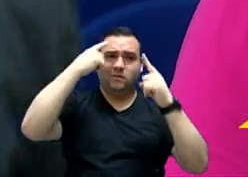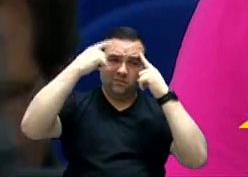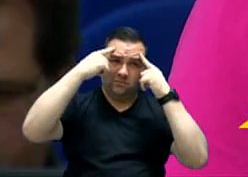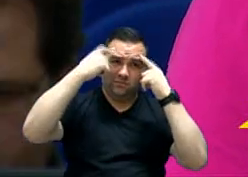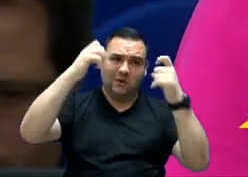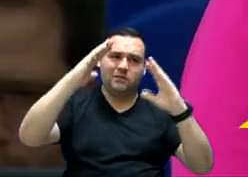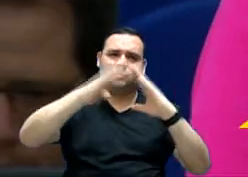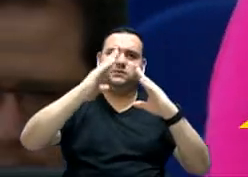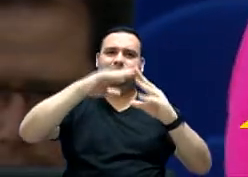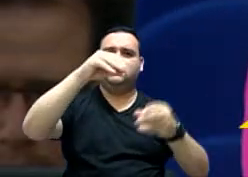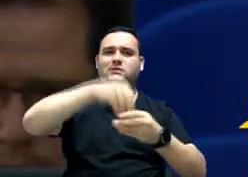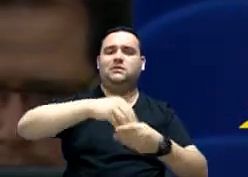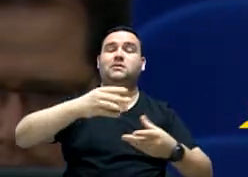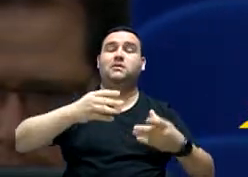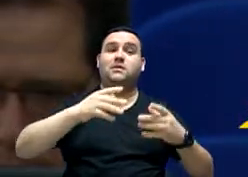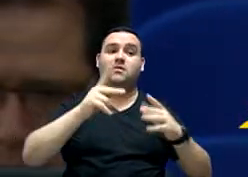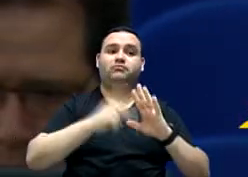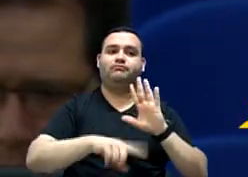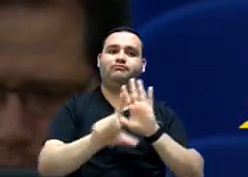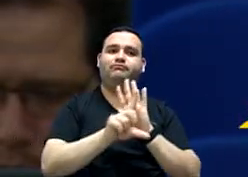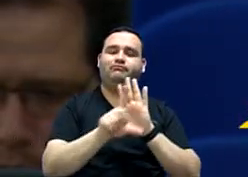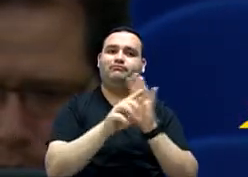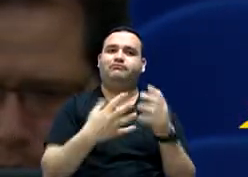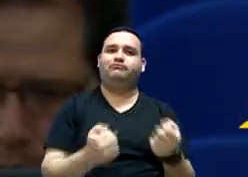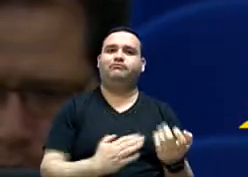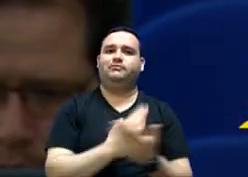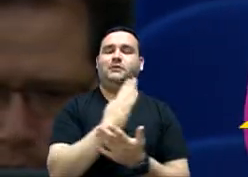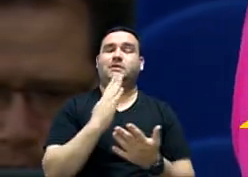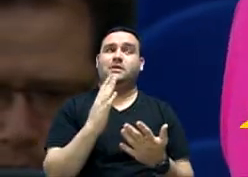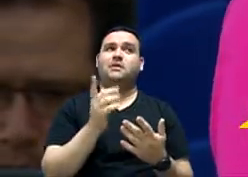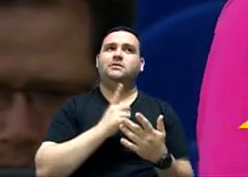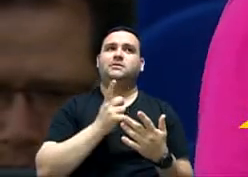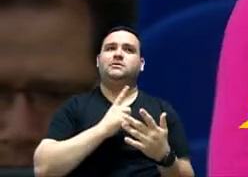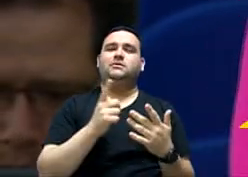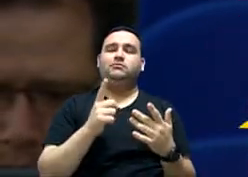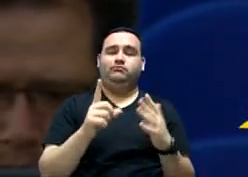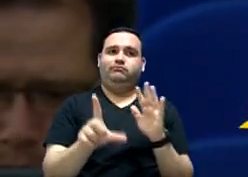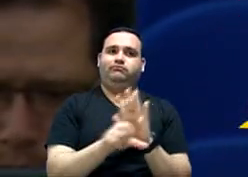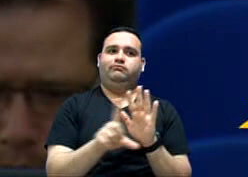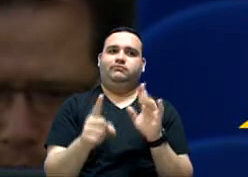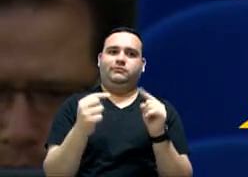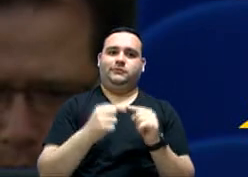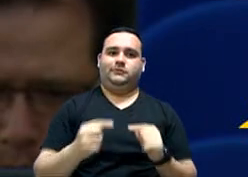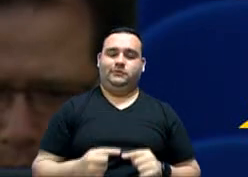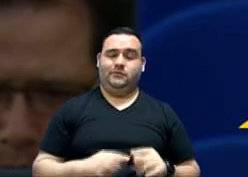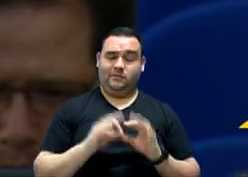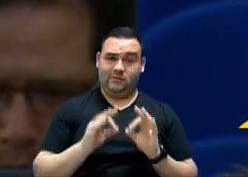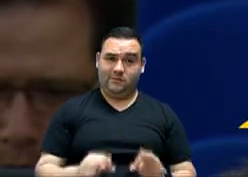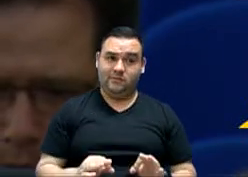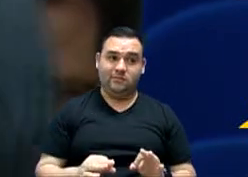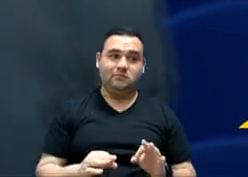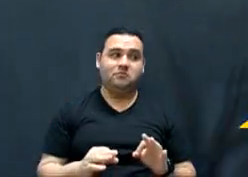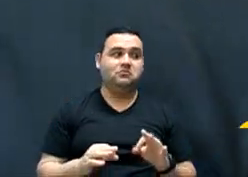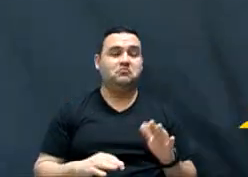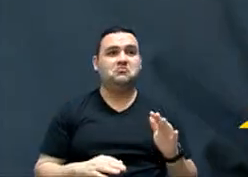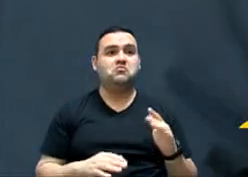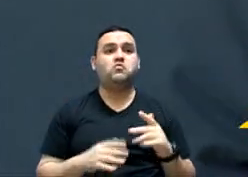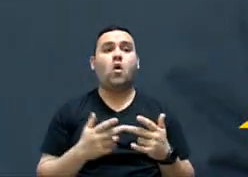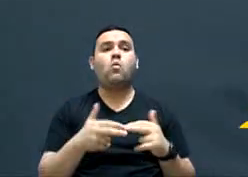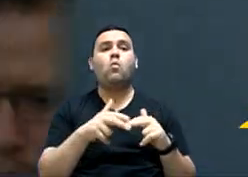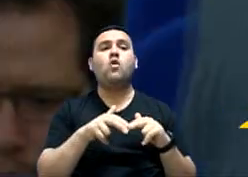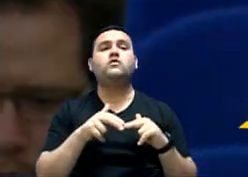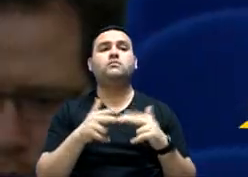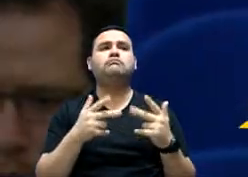doméstica. Esse projeto ele foi aprovado, essa casa ela deu pela constitucionalidade. Não vejo o